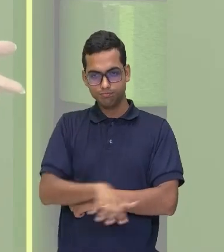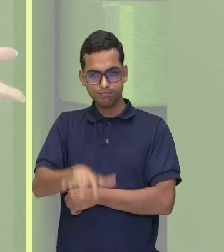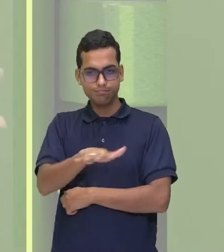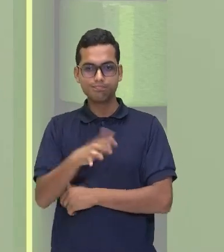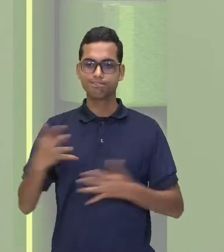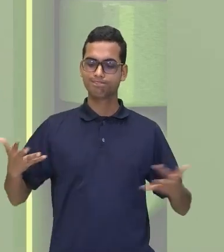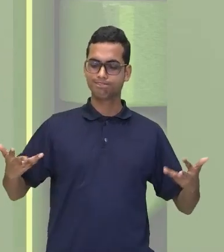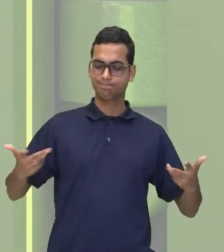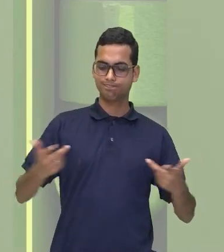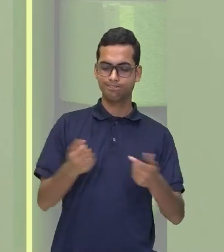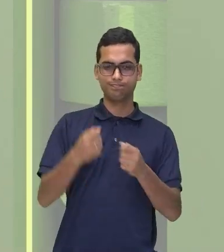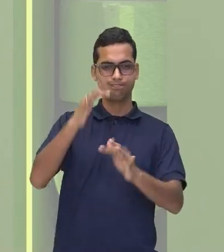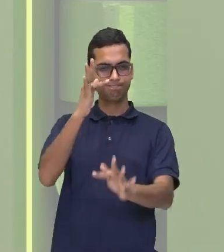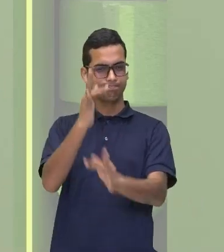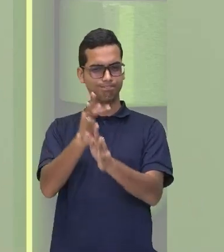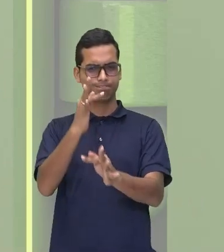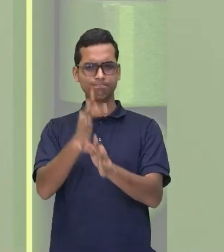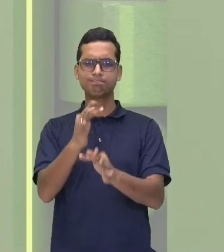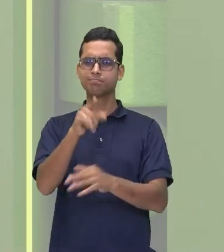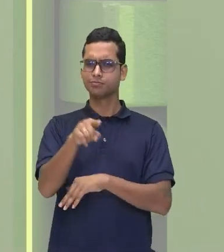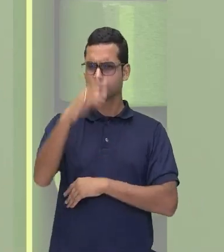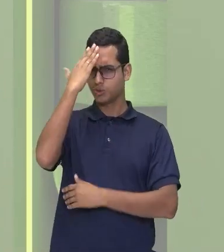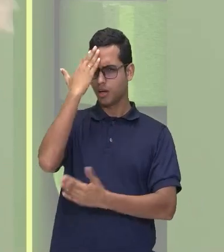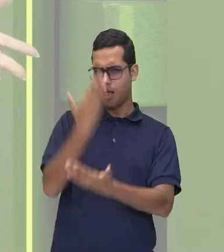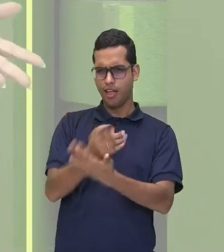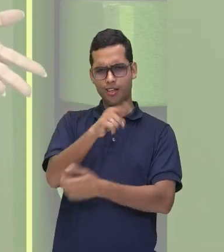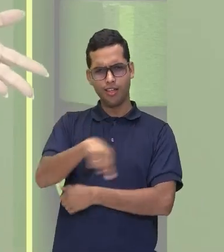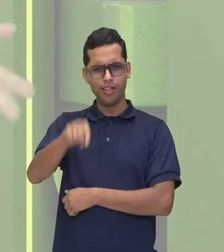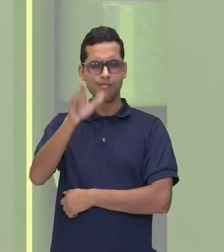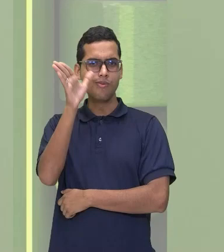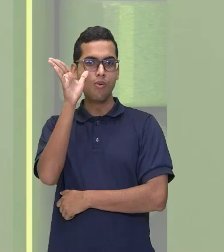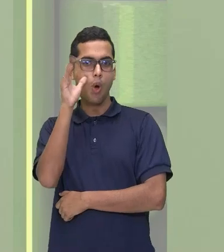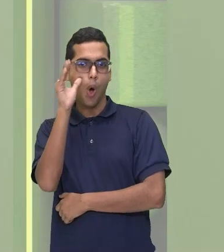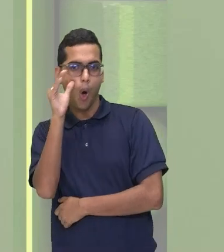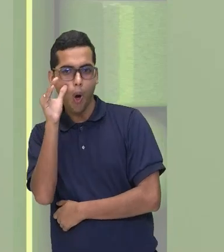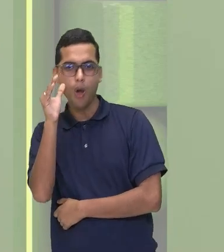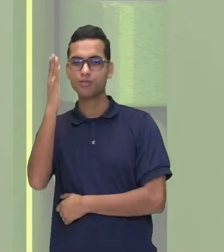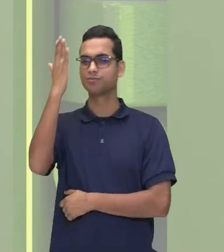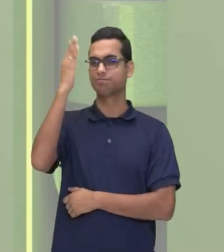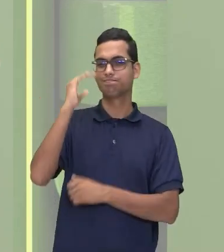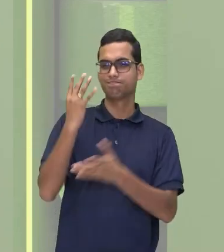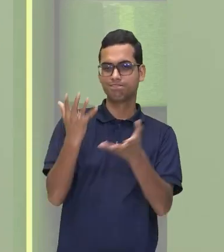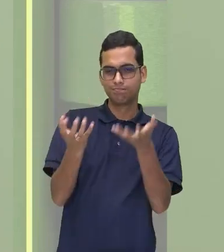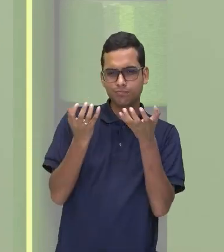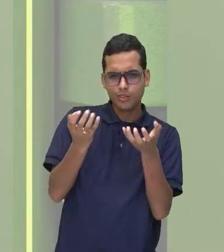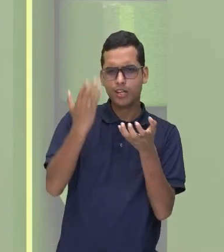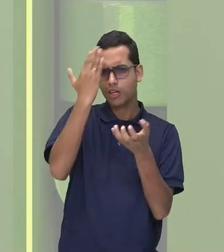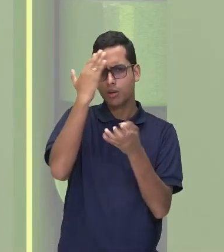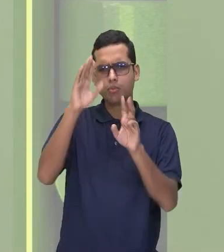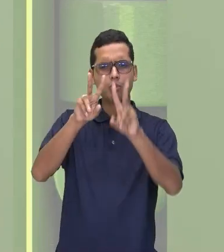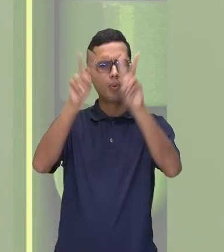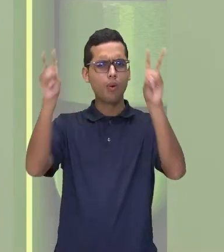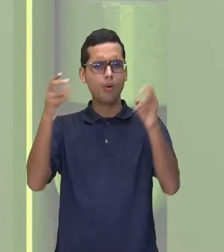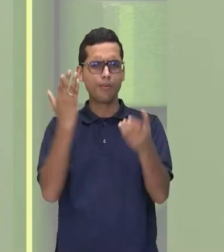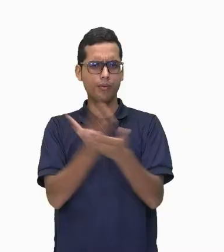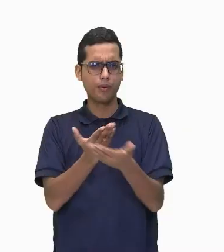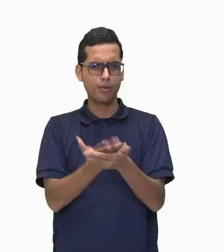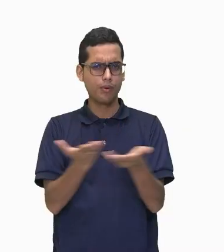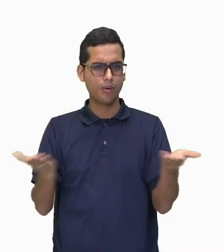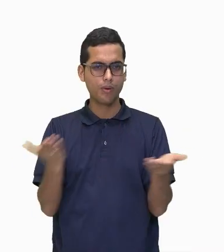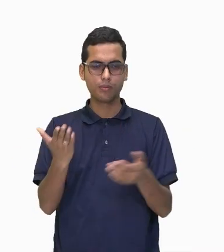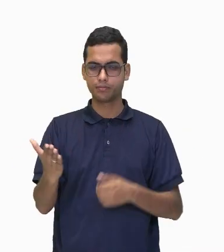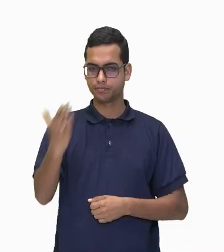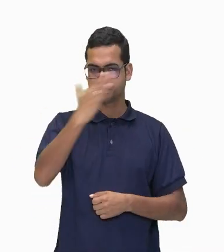eu acredito que vocês estejam curiosos para saber qual é o objeto de conhecimento desta aula. Vamos